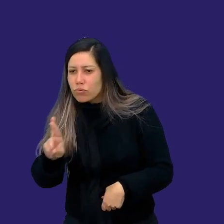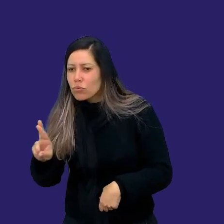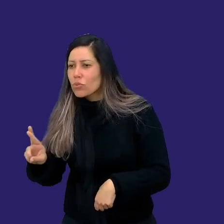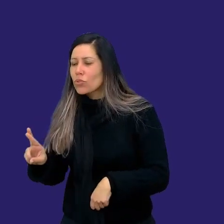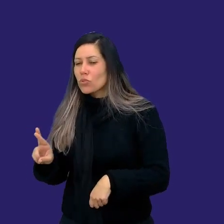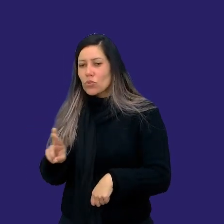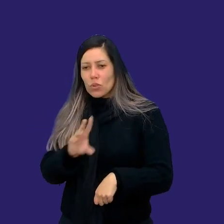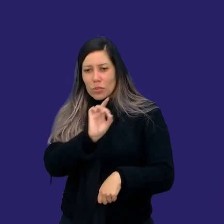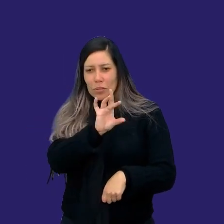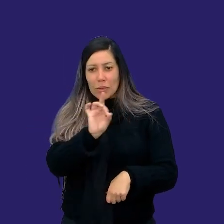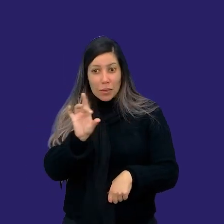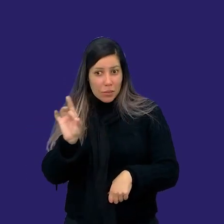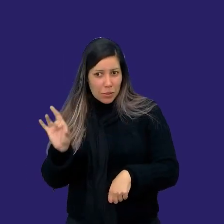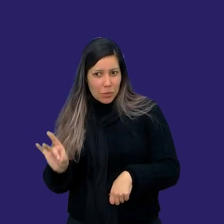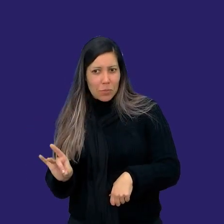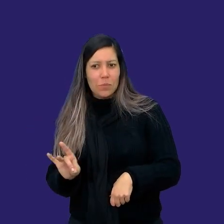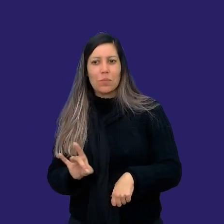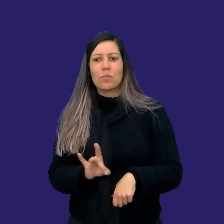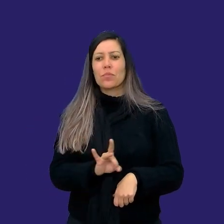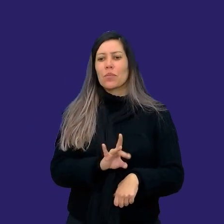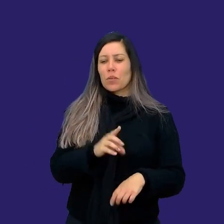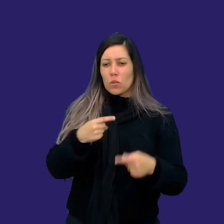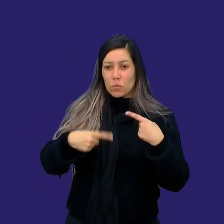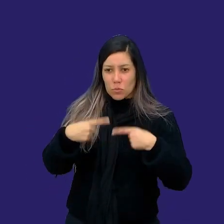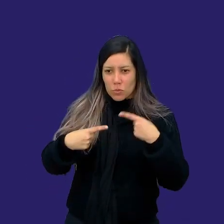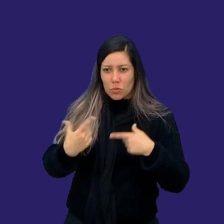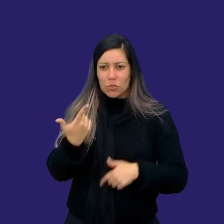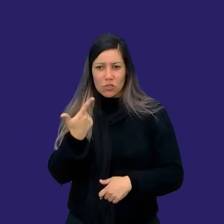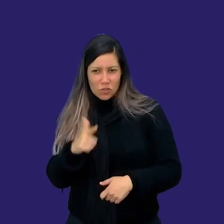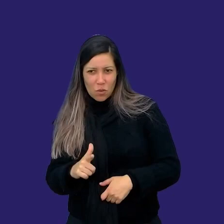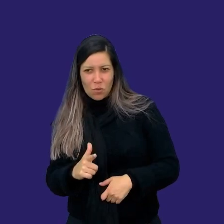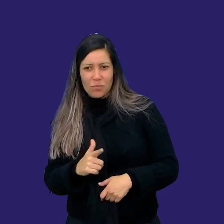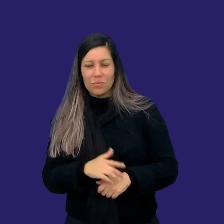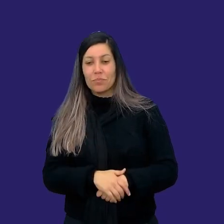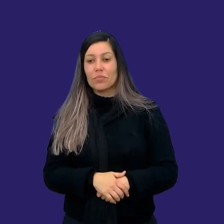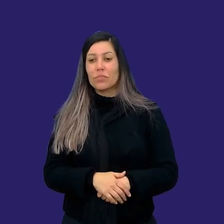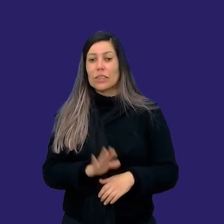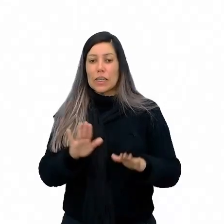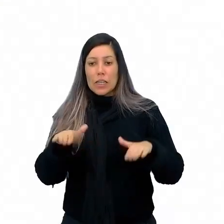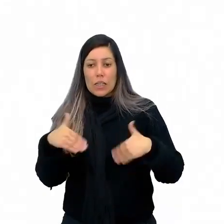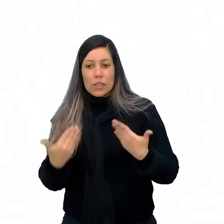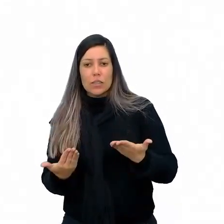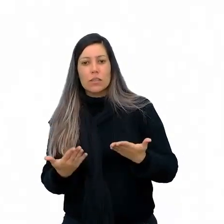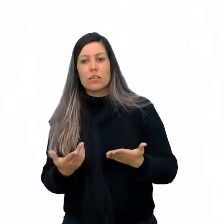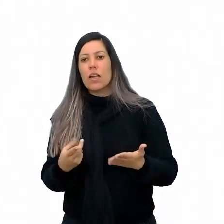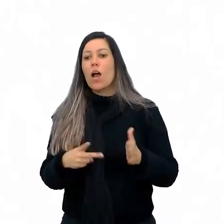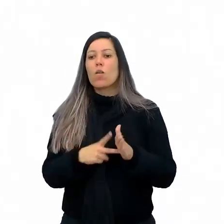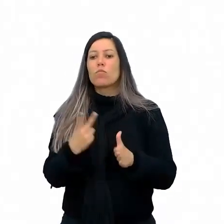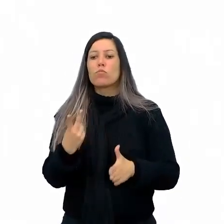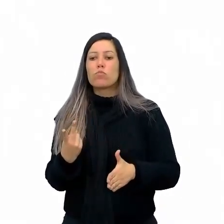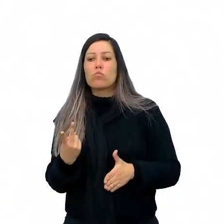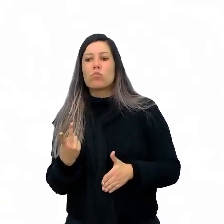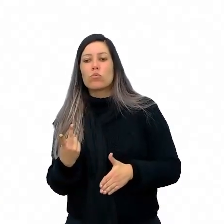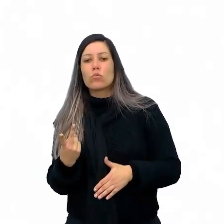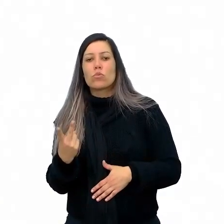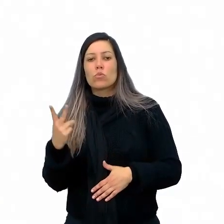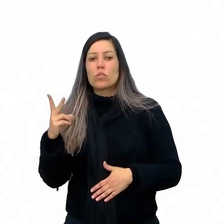aí, talvez, a discussão novamente, tá bem? E aí, então, iniciando o nosso segundo momento,